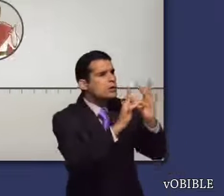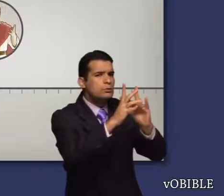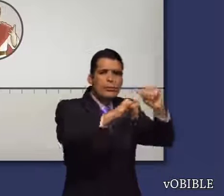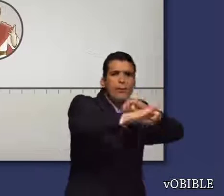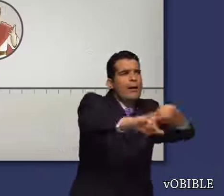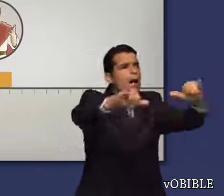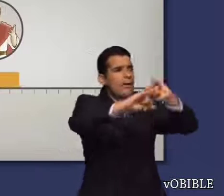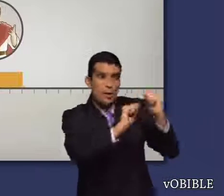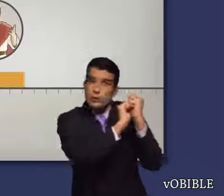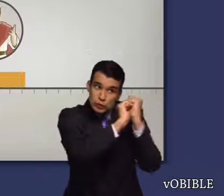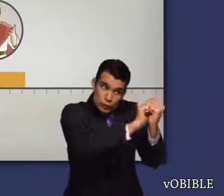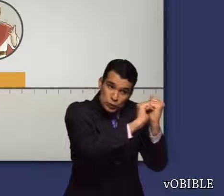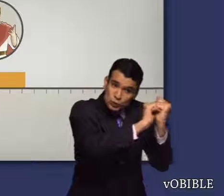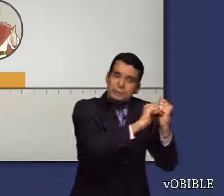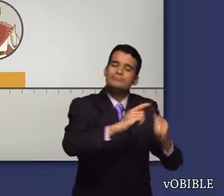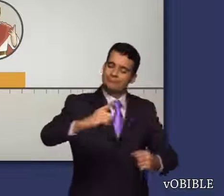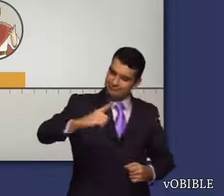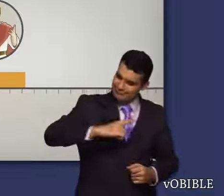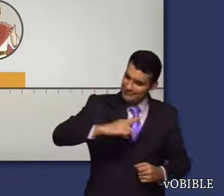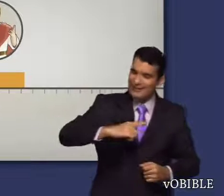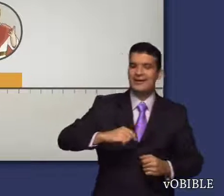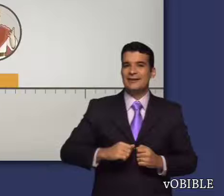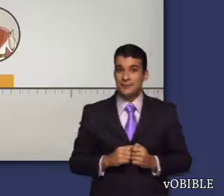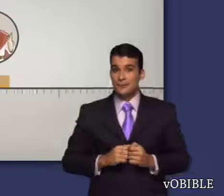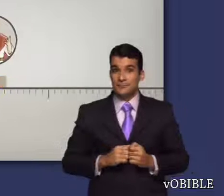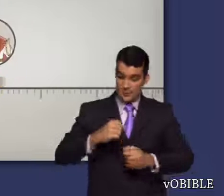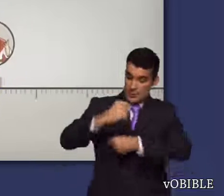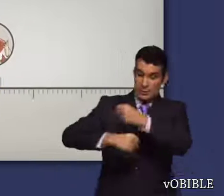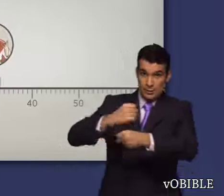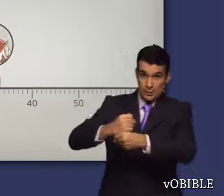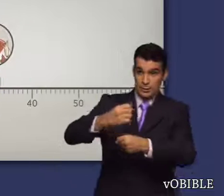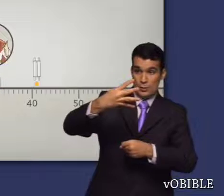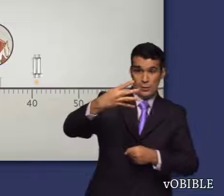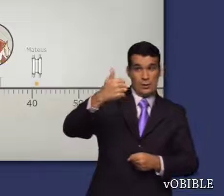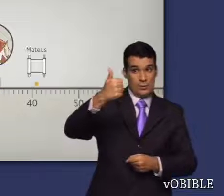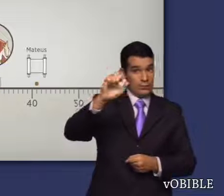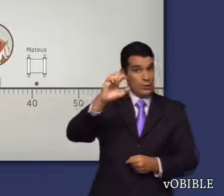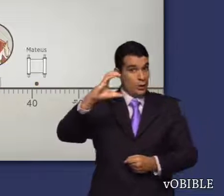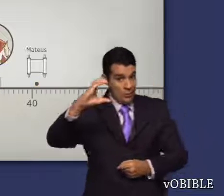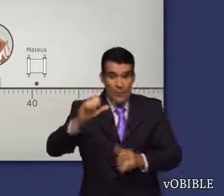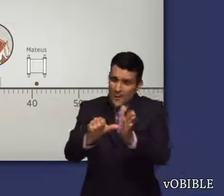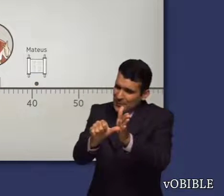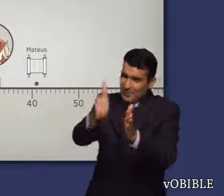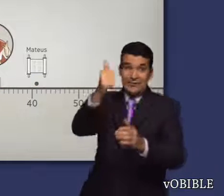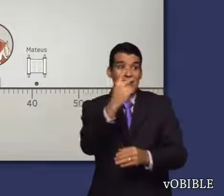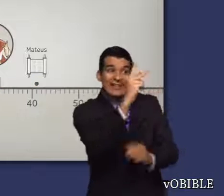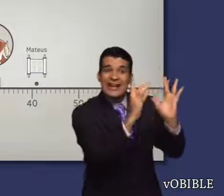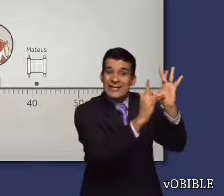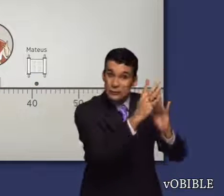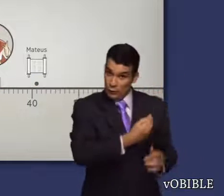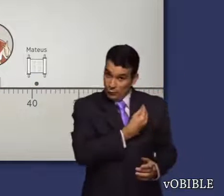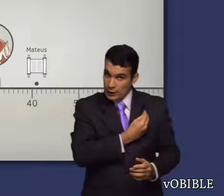do ministério de Jesus de 3 anos e meio. E por volta do ano 41 era comum, ele foi o primeiro a escrever